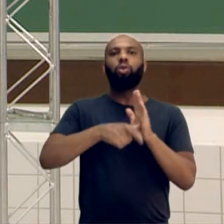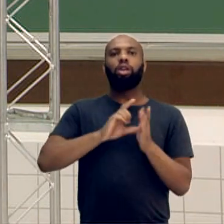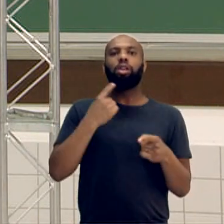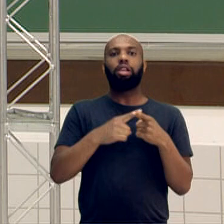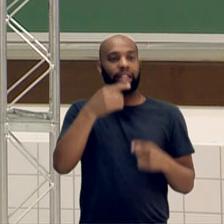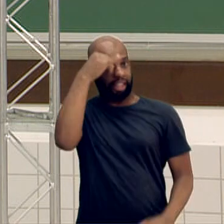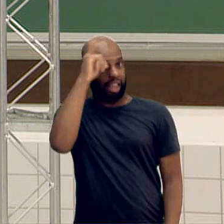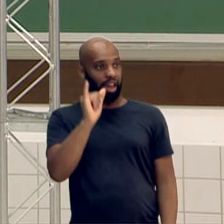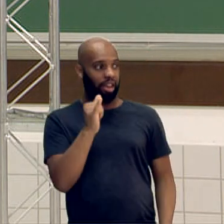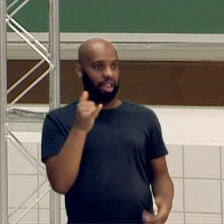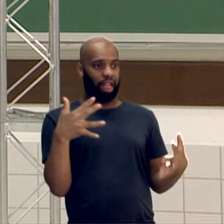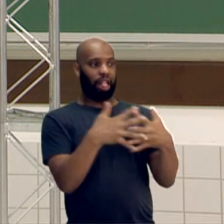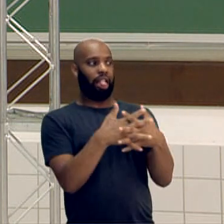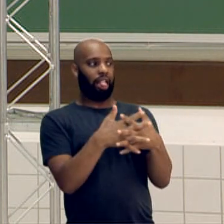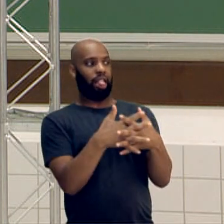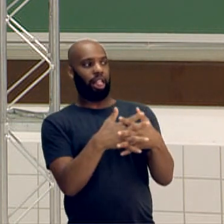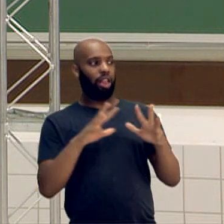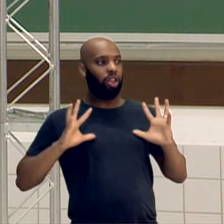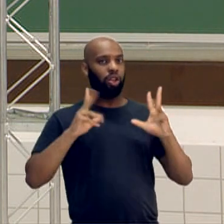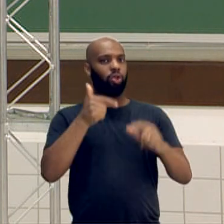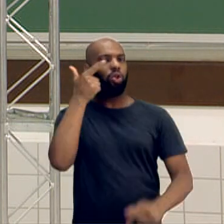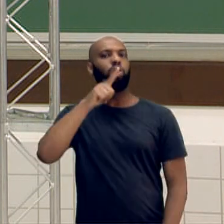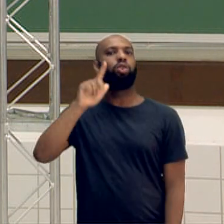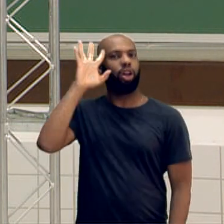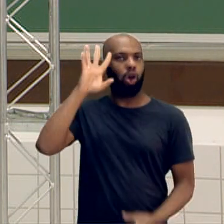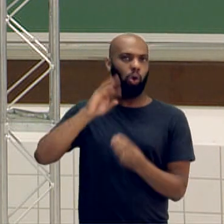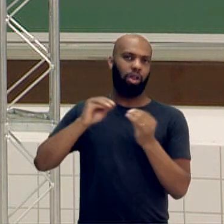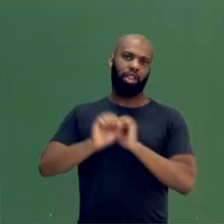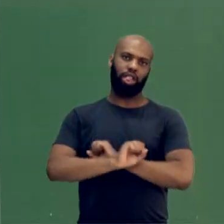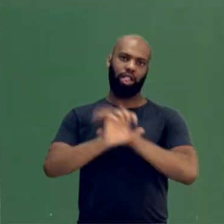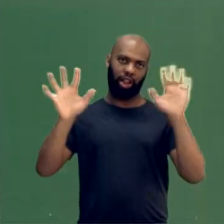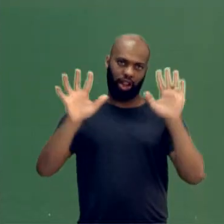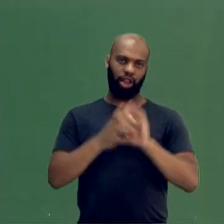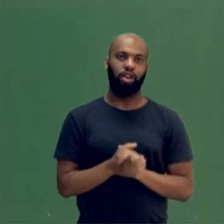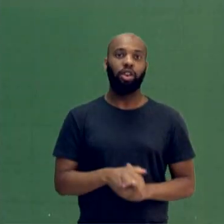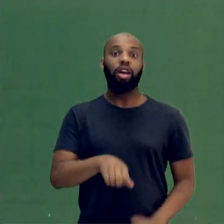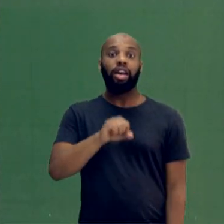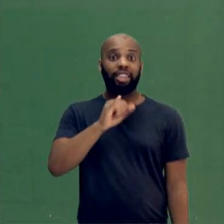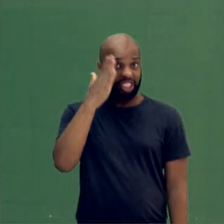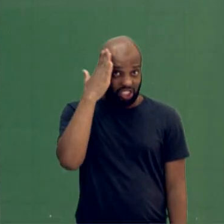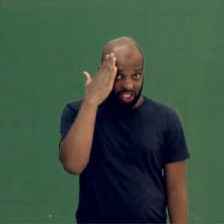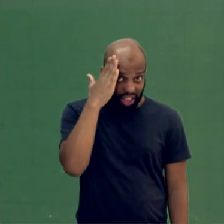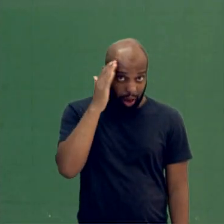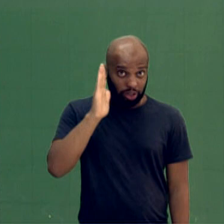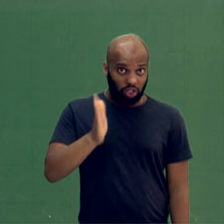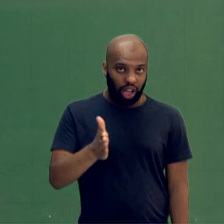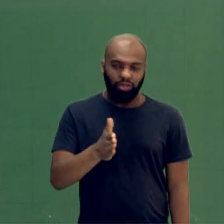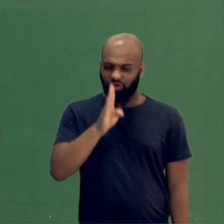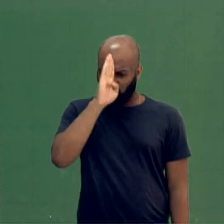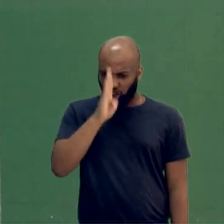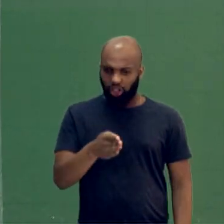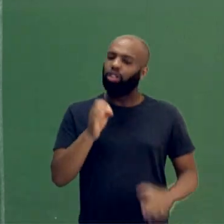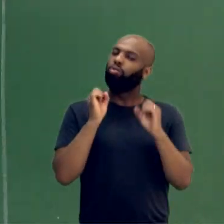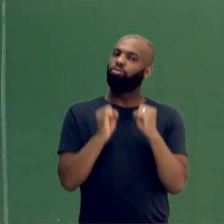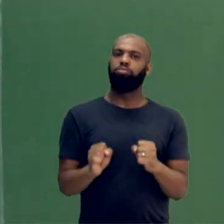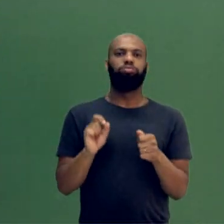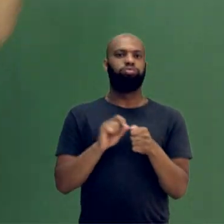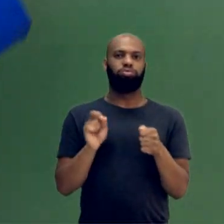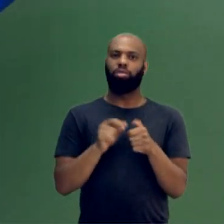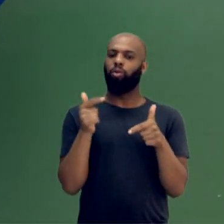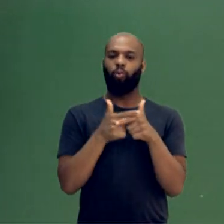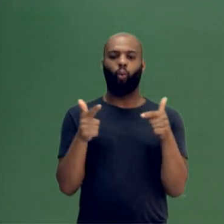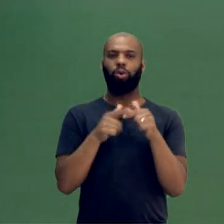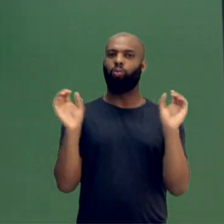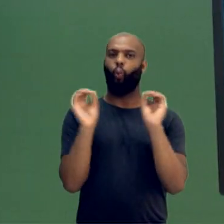não ter problema e todo mundo conseguir entender o processo. Se você já sabe, faça direto, não tem problema, tá bom?